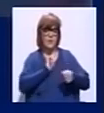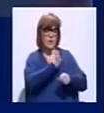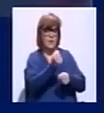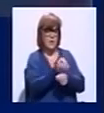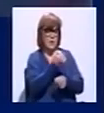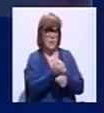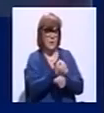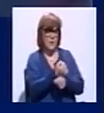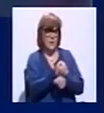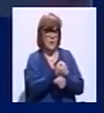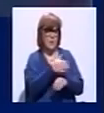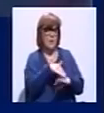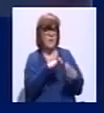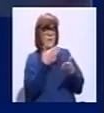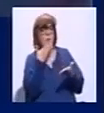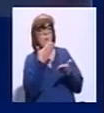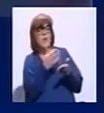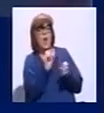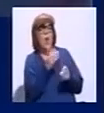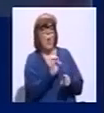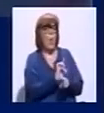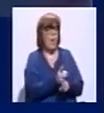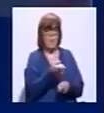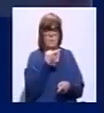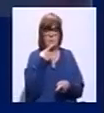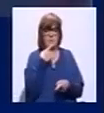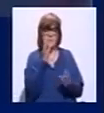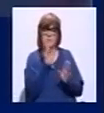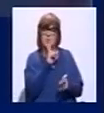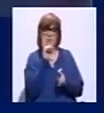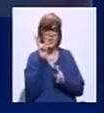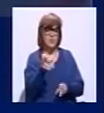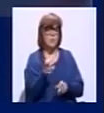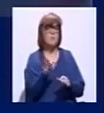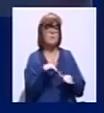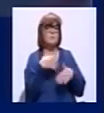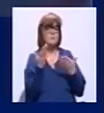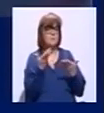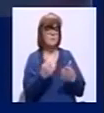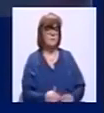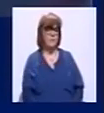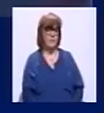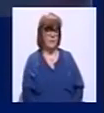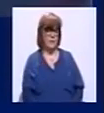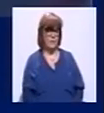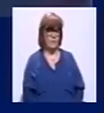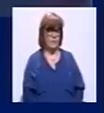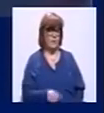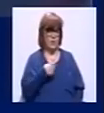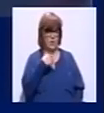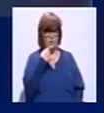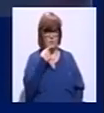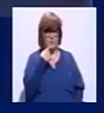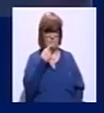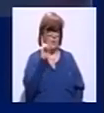trabalho foi feita a pedido ou desde logo também perceberam que era importante dar uma resposta não não percebemos que era